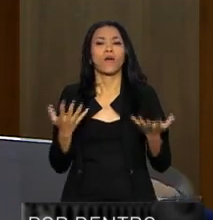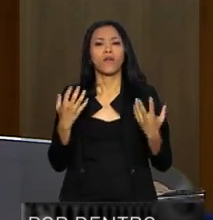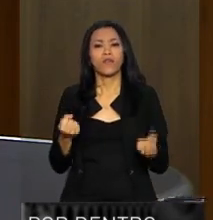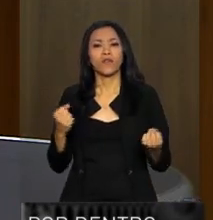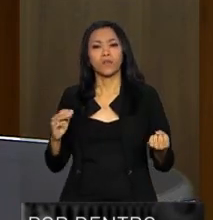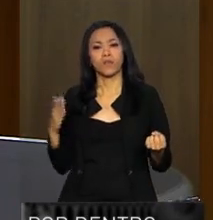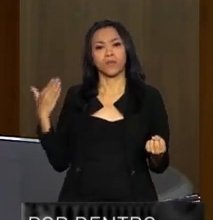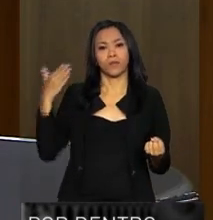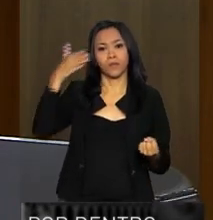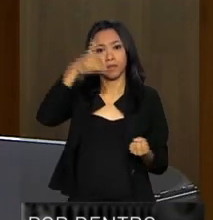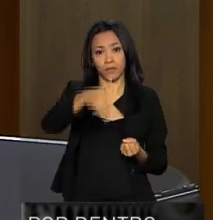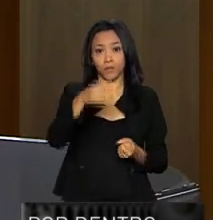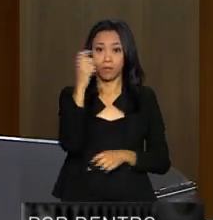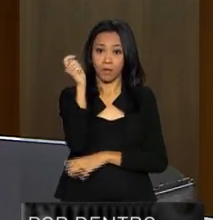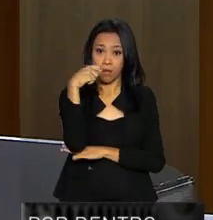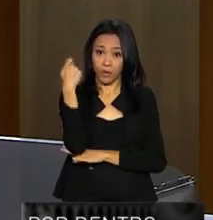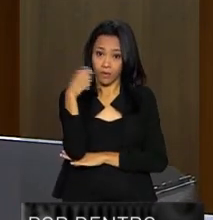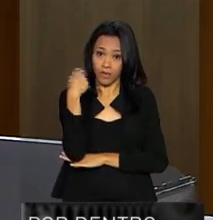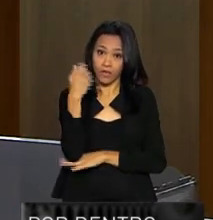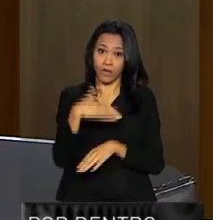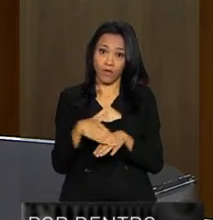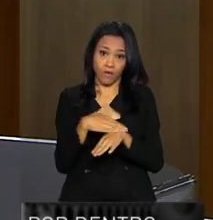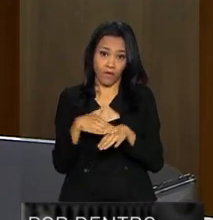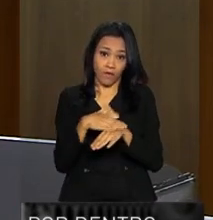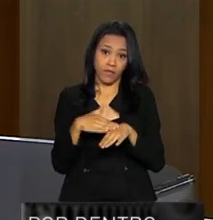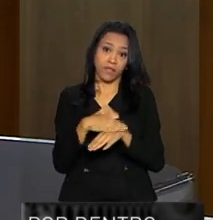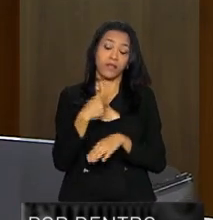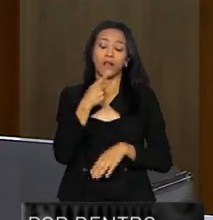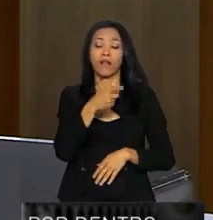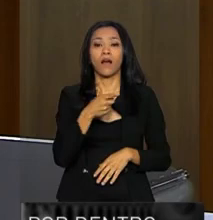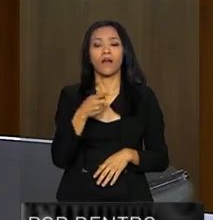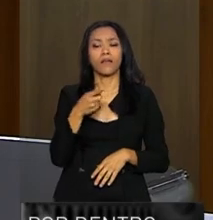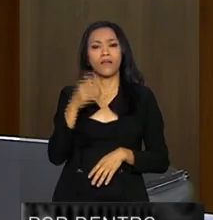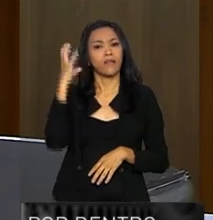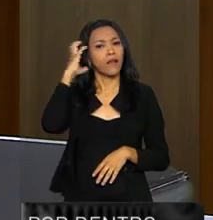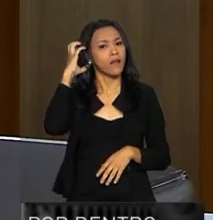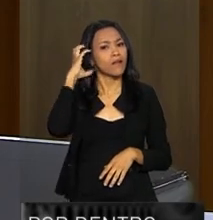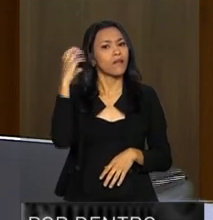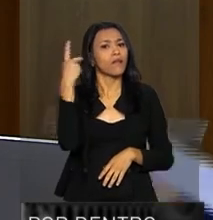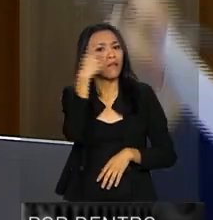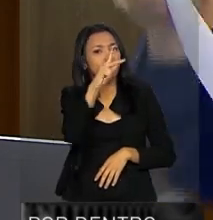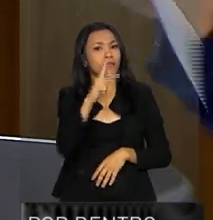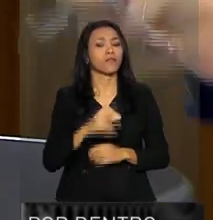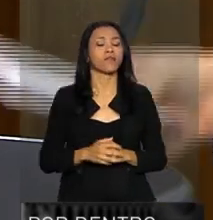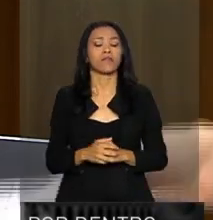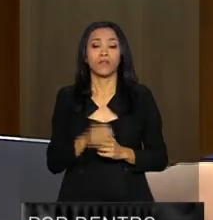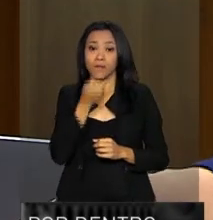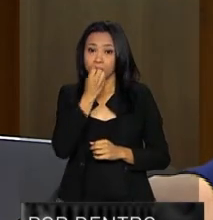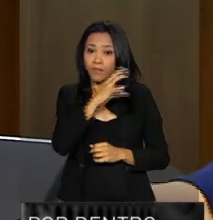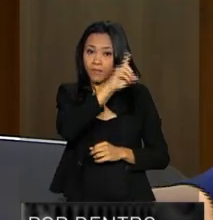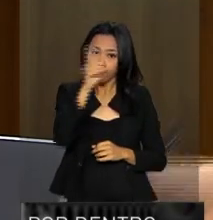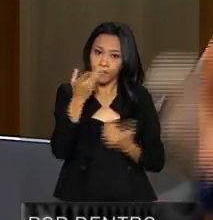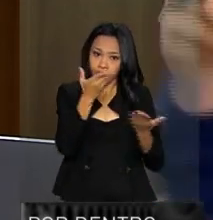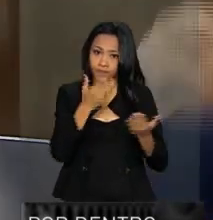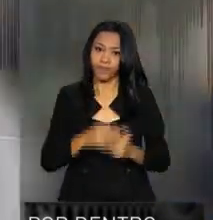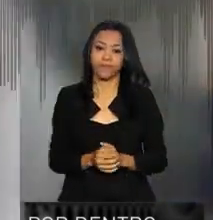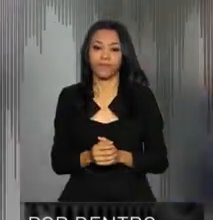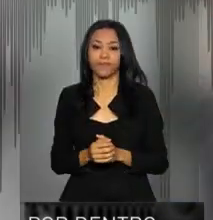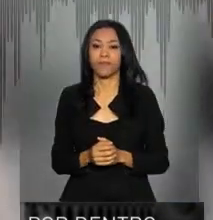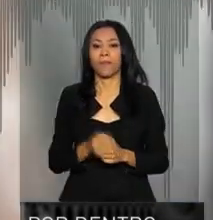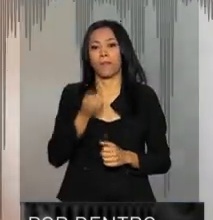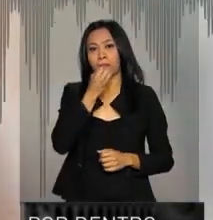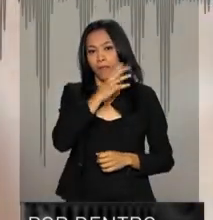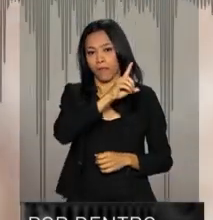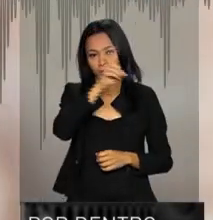sul vamos a porto alegre conversar com a daiane iwate da rádio guaíba a daiane bom dia pra você e é